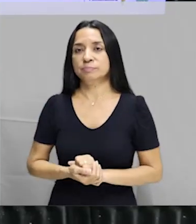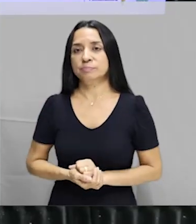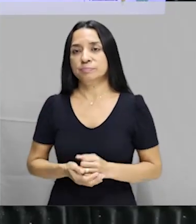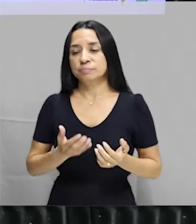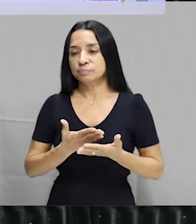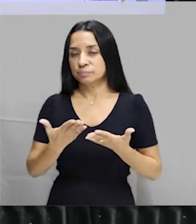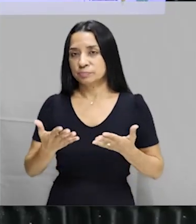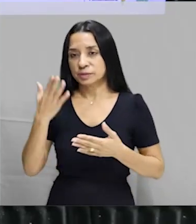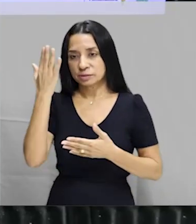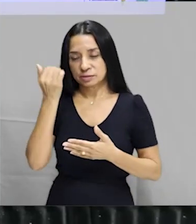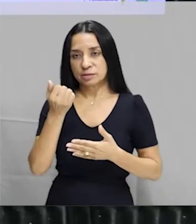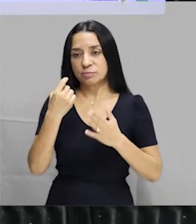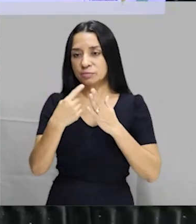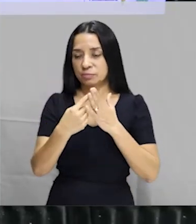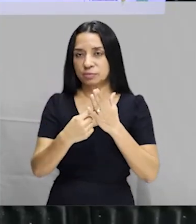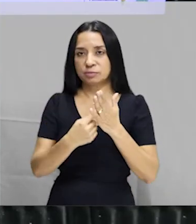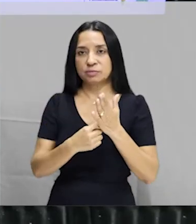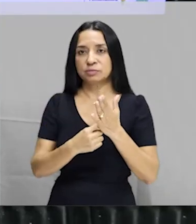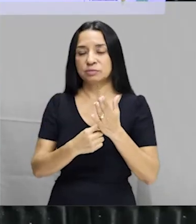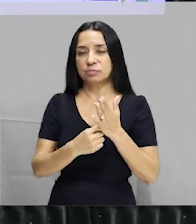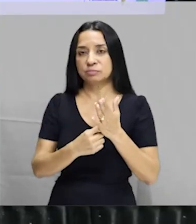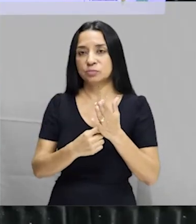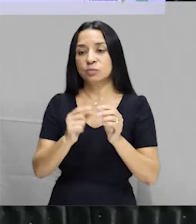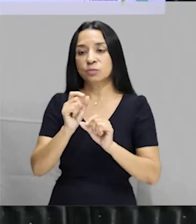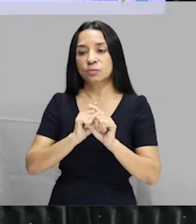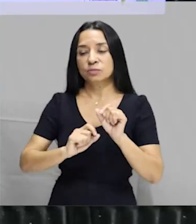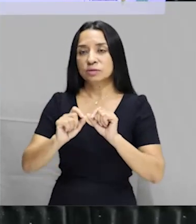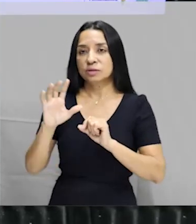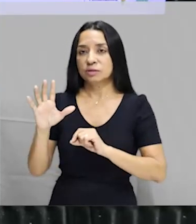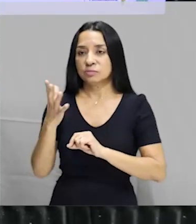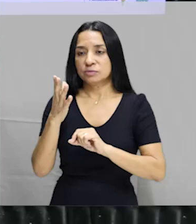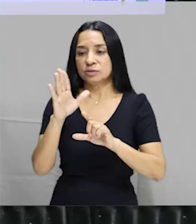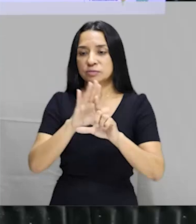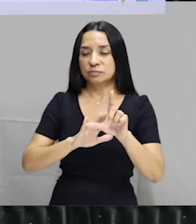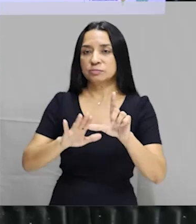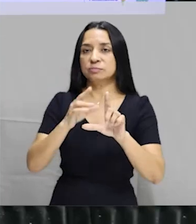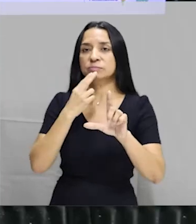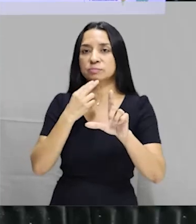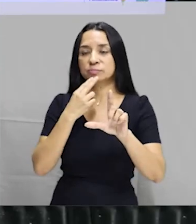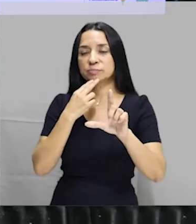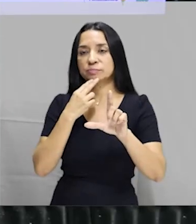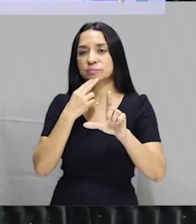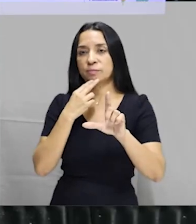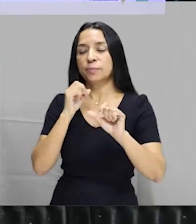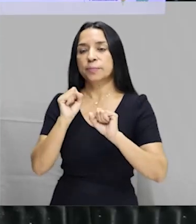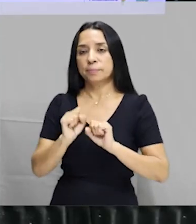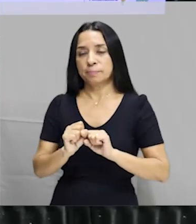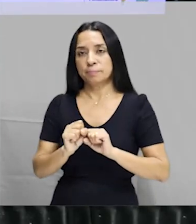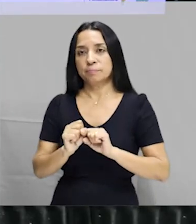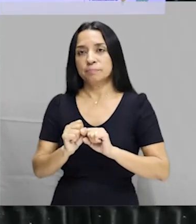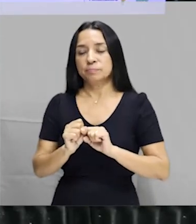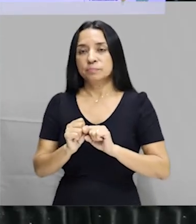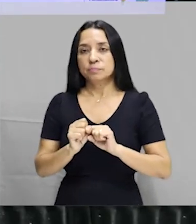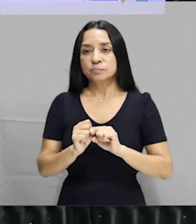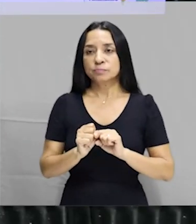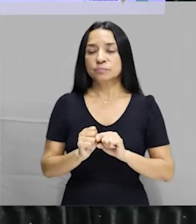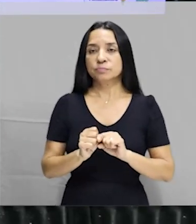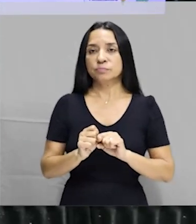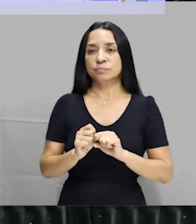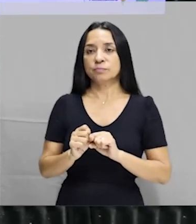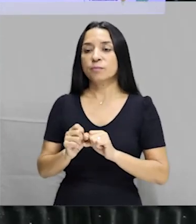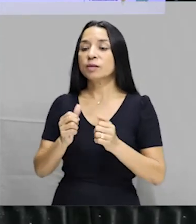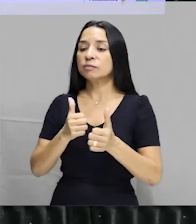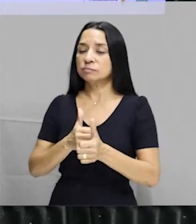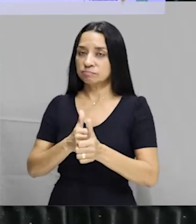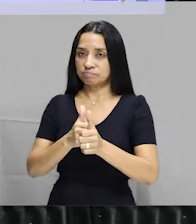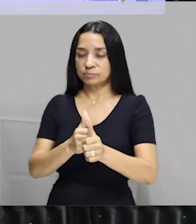Também, para saber essa programação toda nossa, o que está rolando na plataforma Gonçalves Dias, vocês podem nos